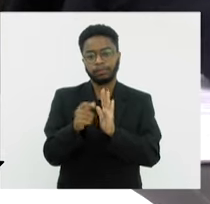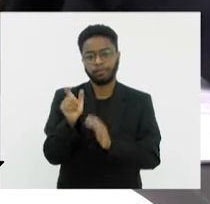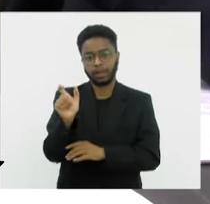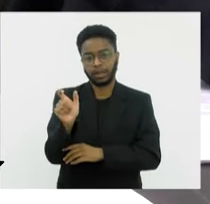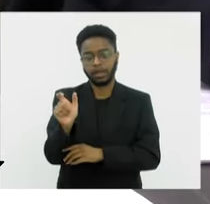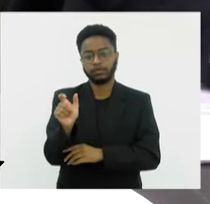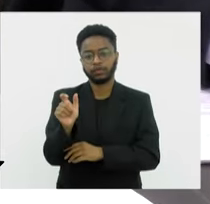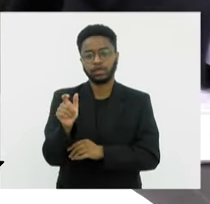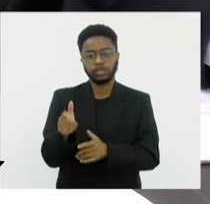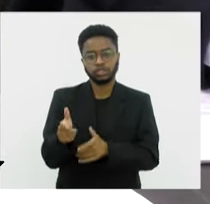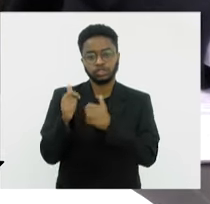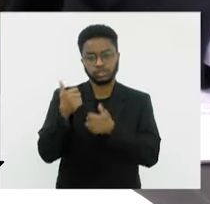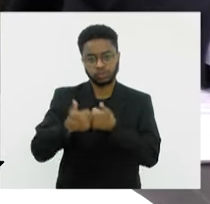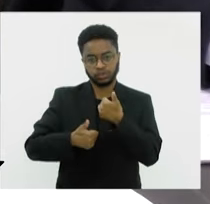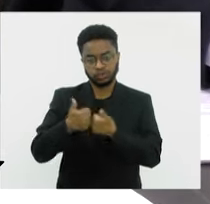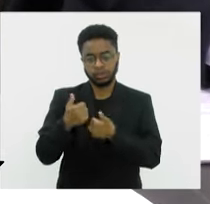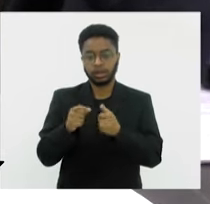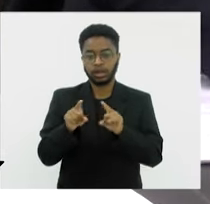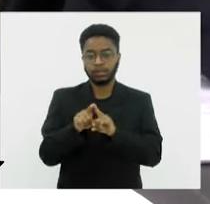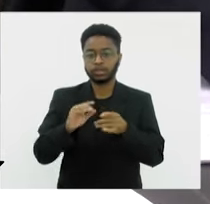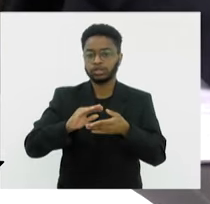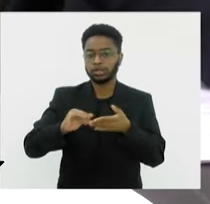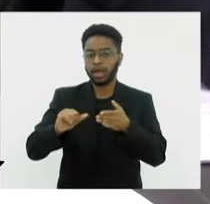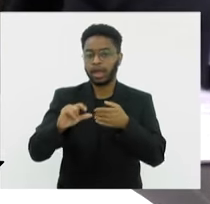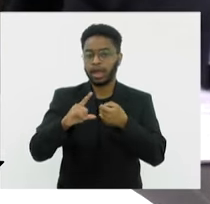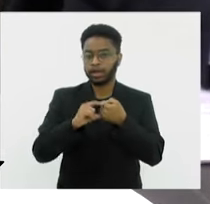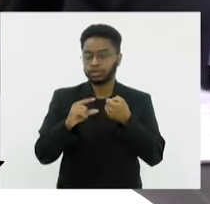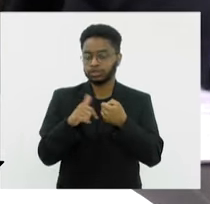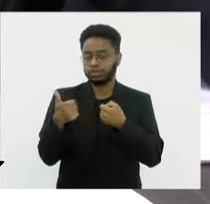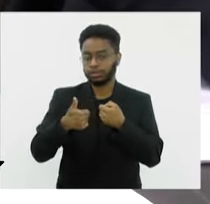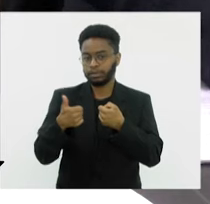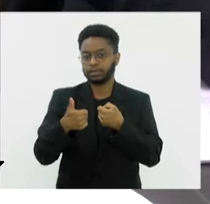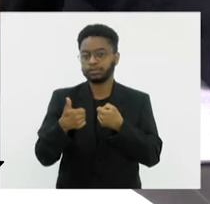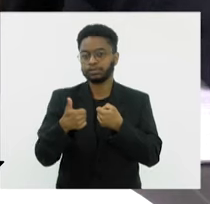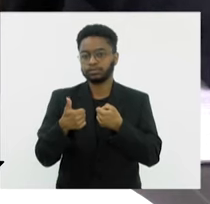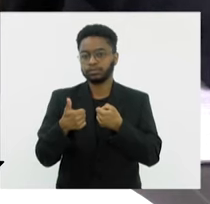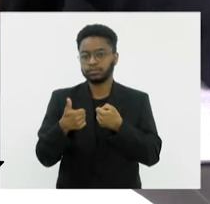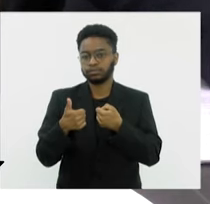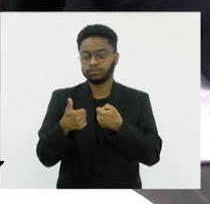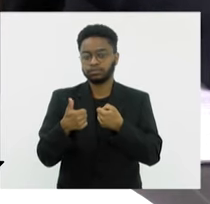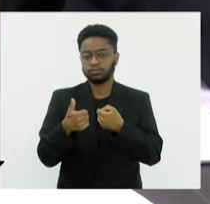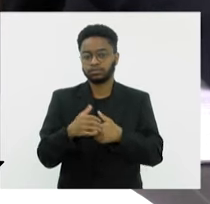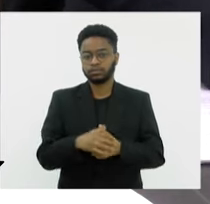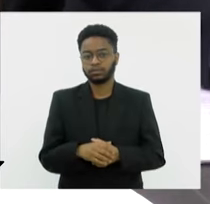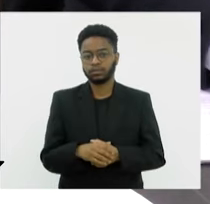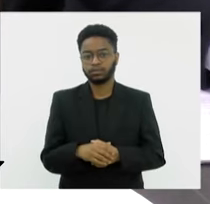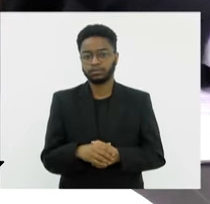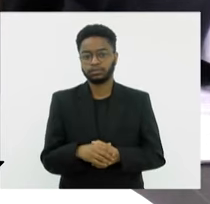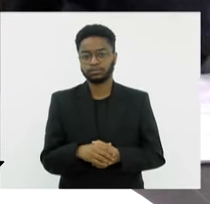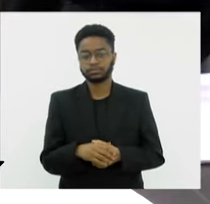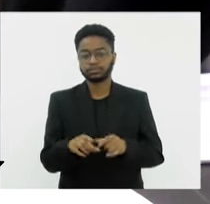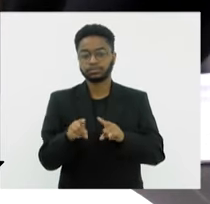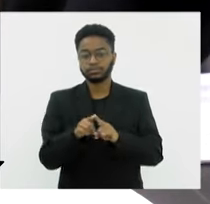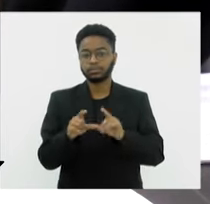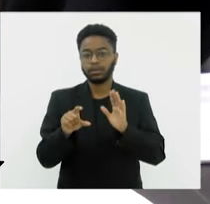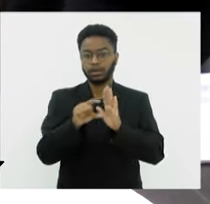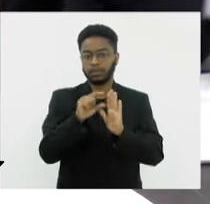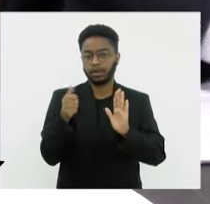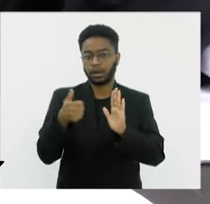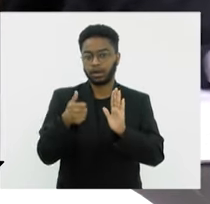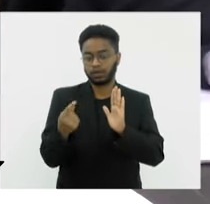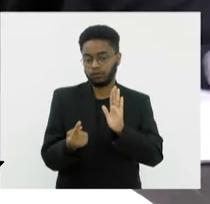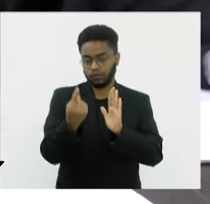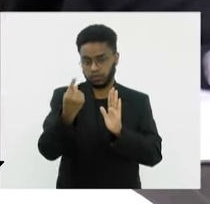artigo 1º, retirando o tiro de defesa, mantendo o tiro desportivo. No parágrafo